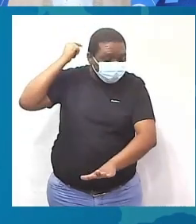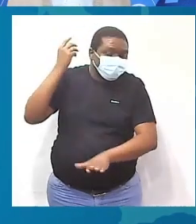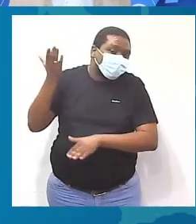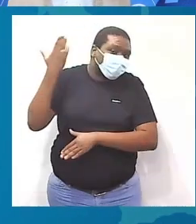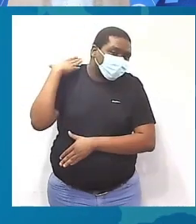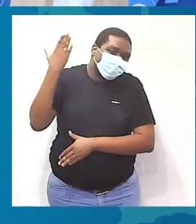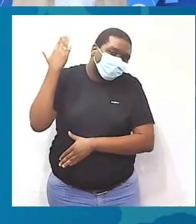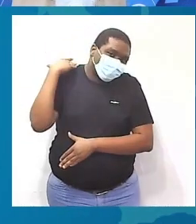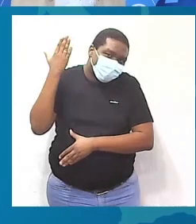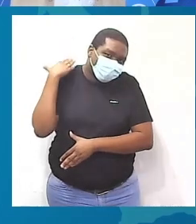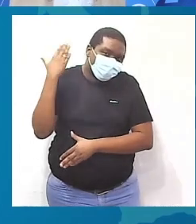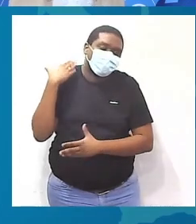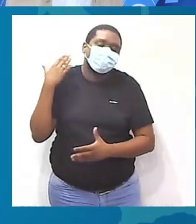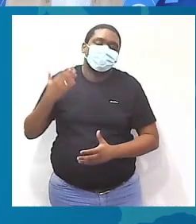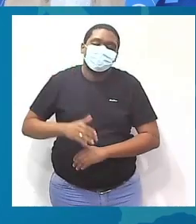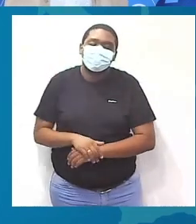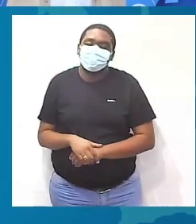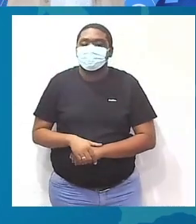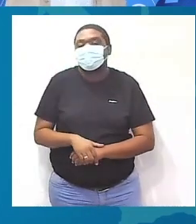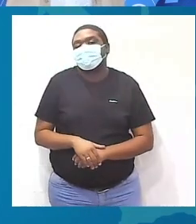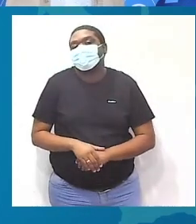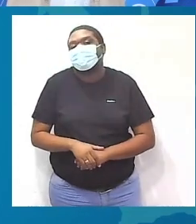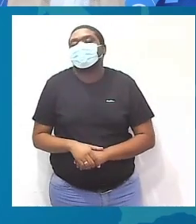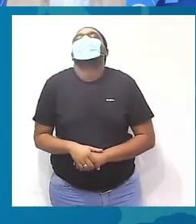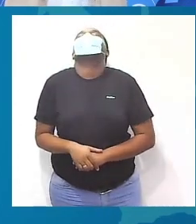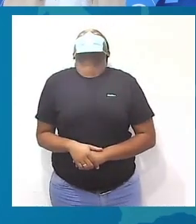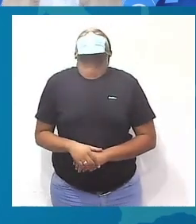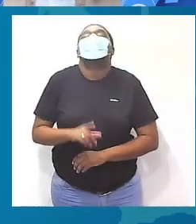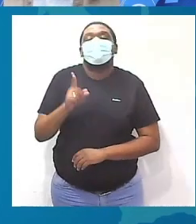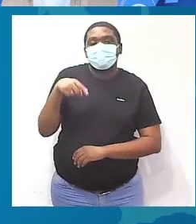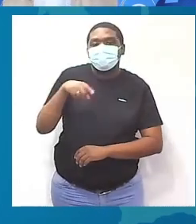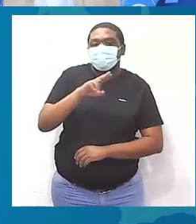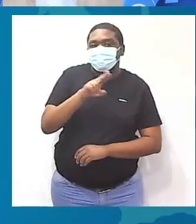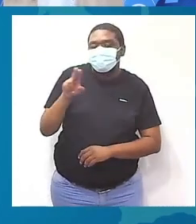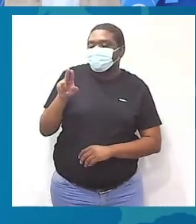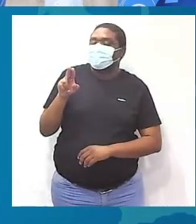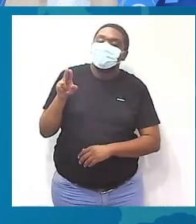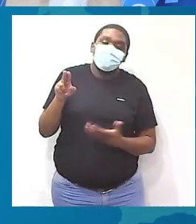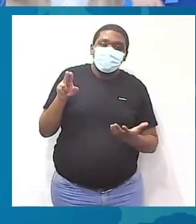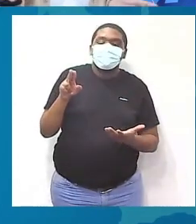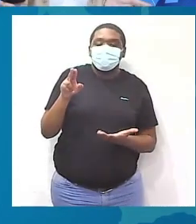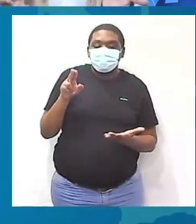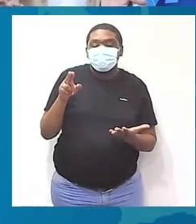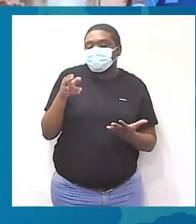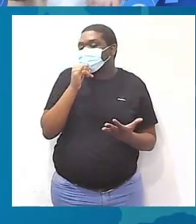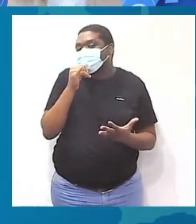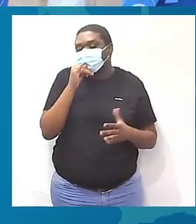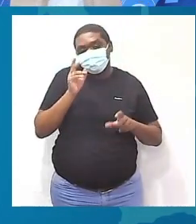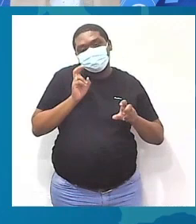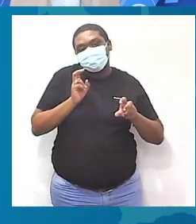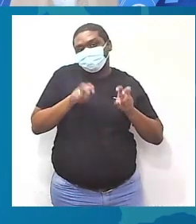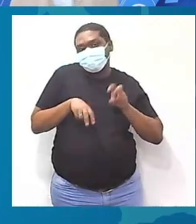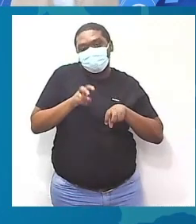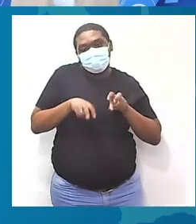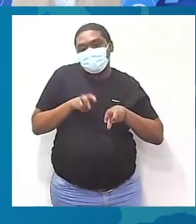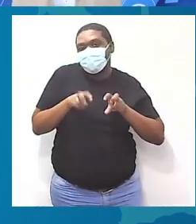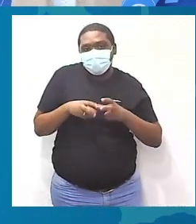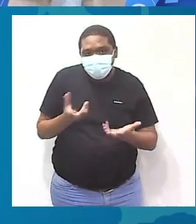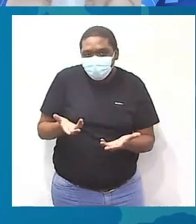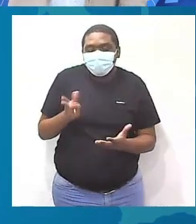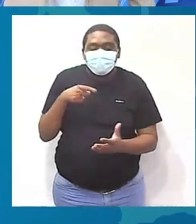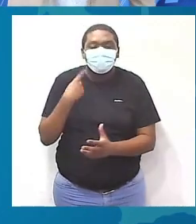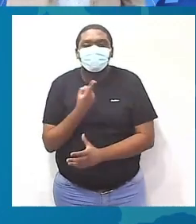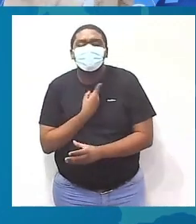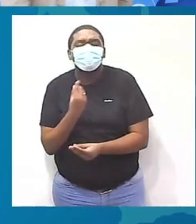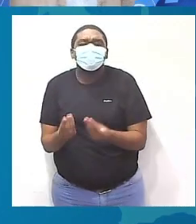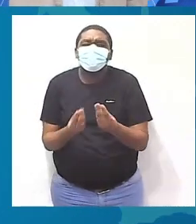anterior à atual, que a gente chama ali de Holoceno, que é o caso dos dinossauros. Como foi que a gente